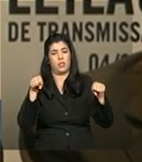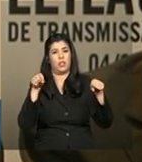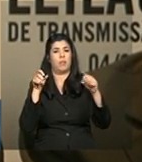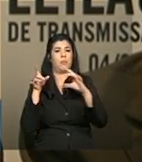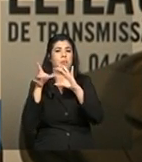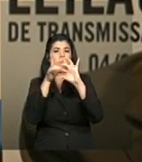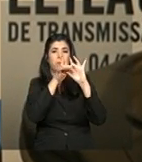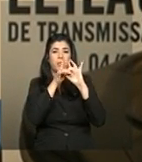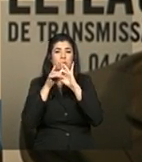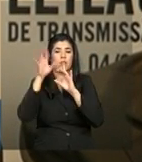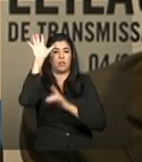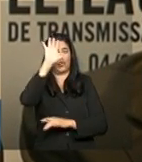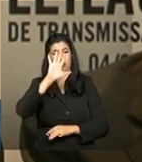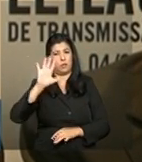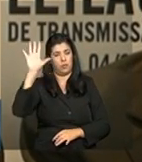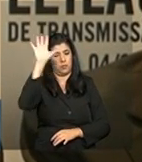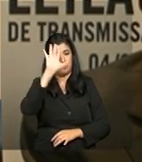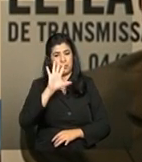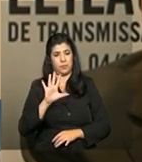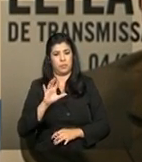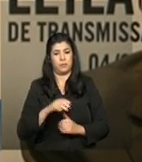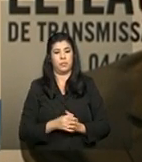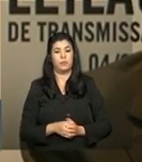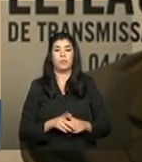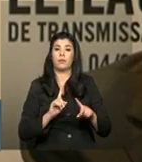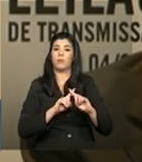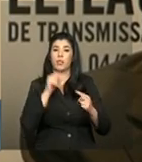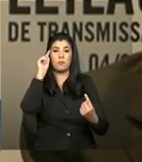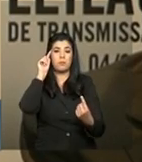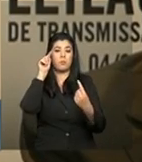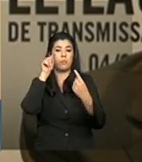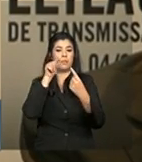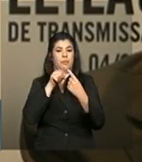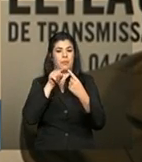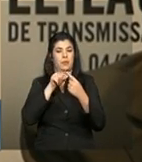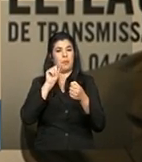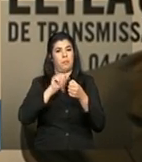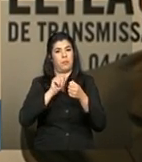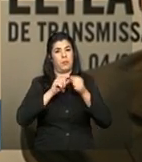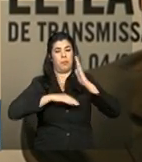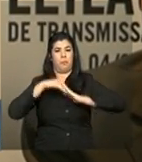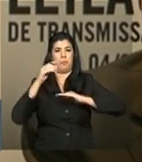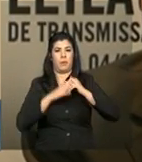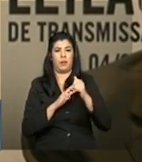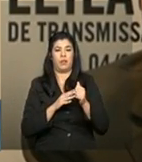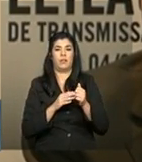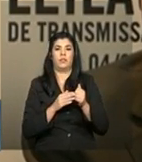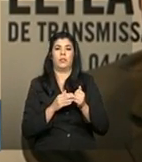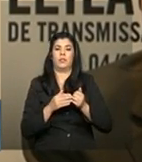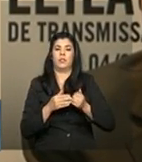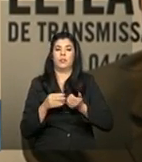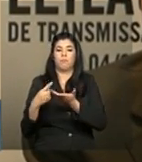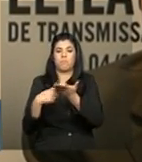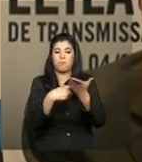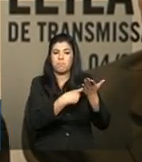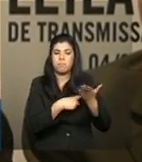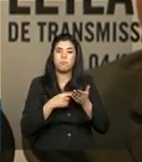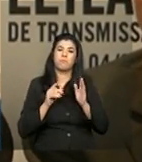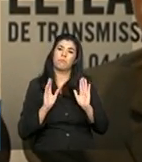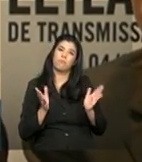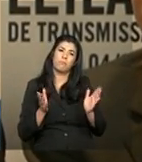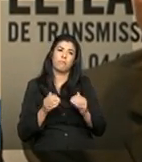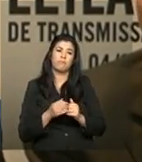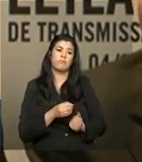interligado nacional. Agora, do ponto de vista executivo, de associação, parcerias, aí poderia, se